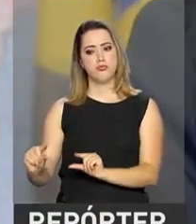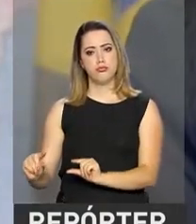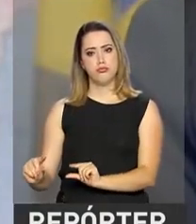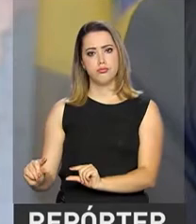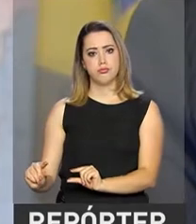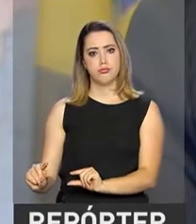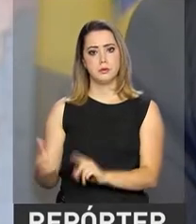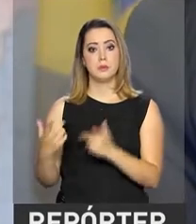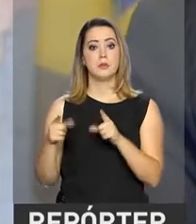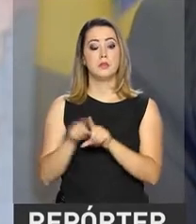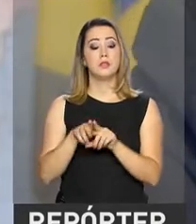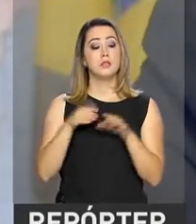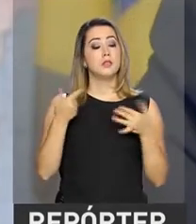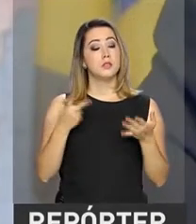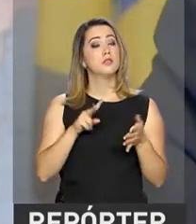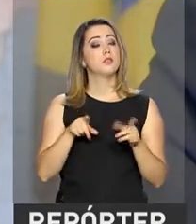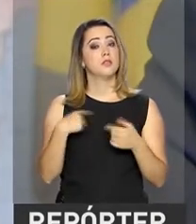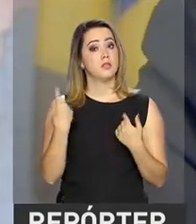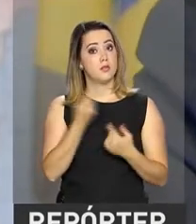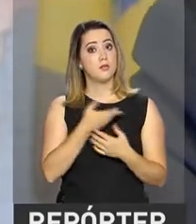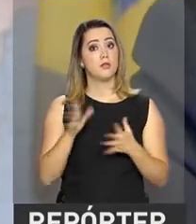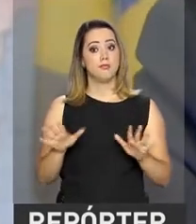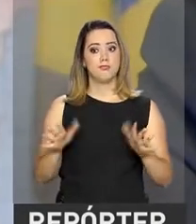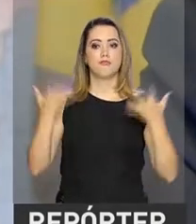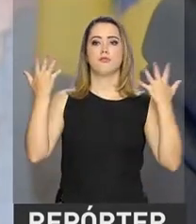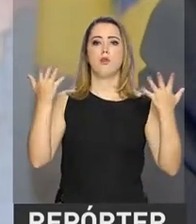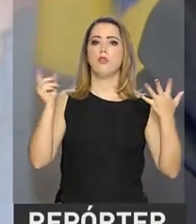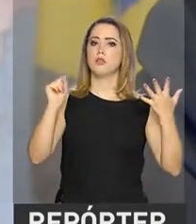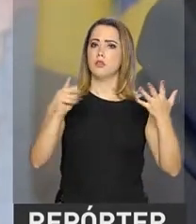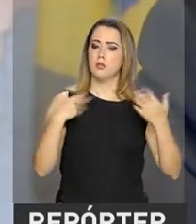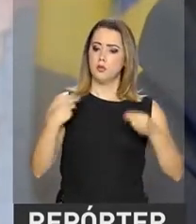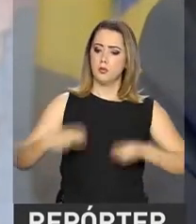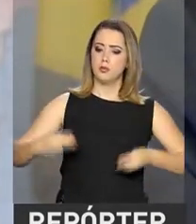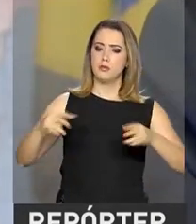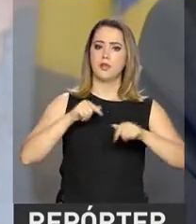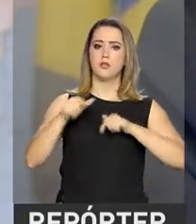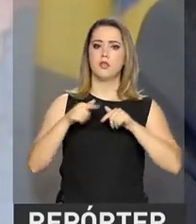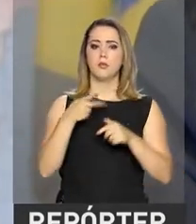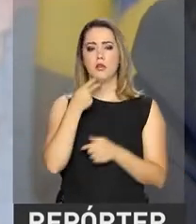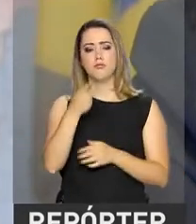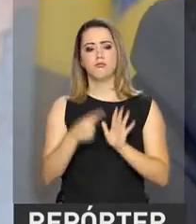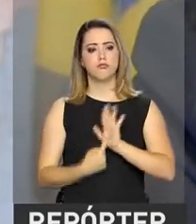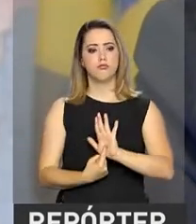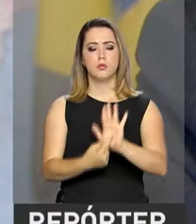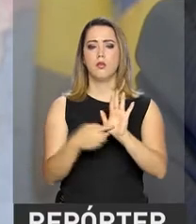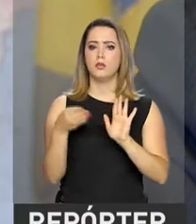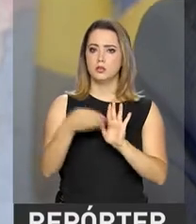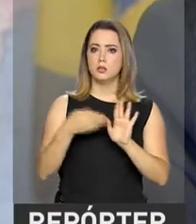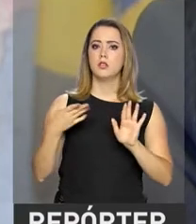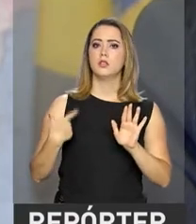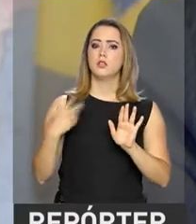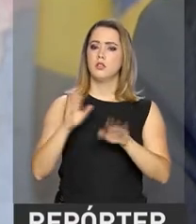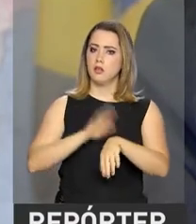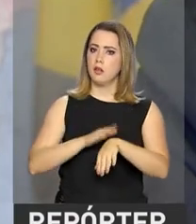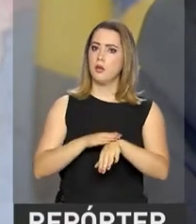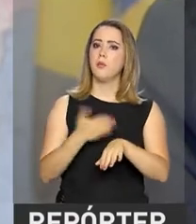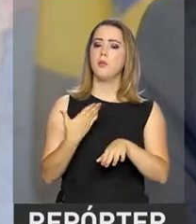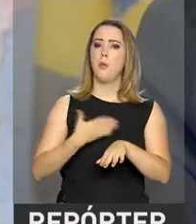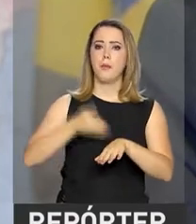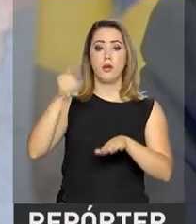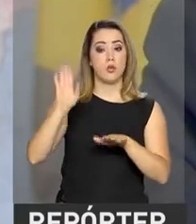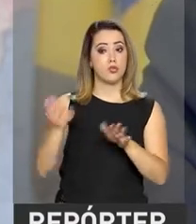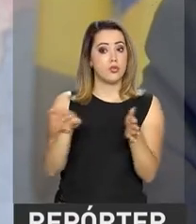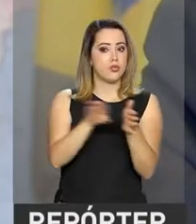regredido isso também nos contagia também leva o ministério acredita que tempos melhores já estão chegando e que o nosso investimento